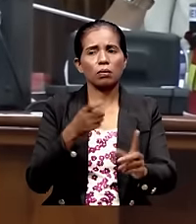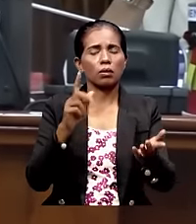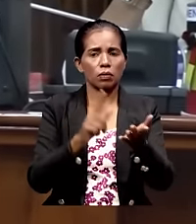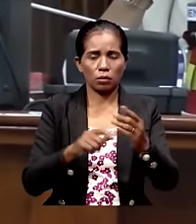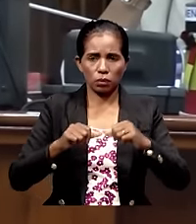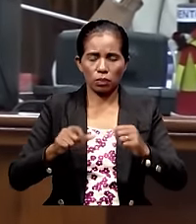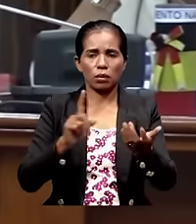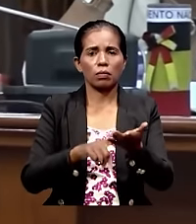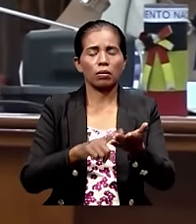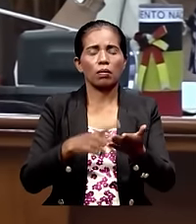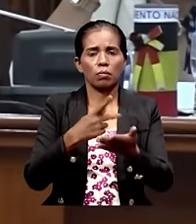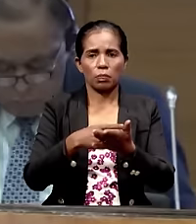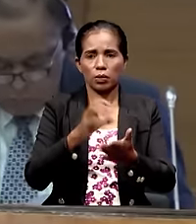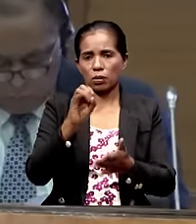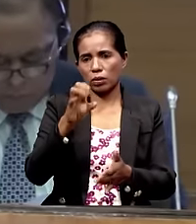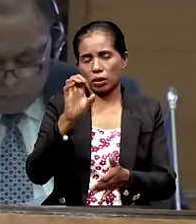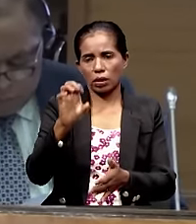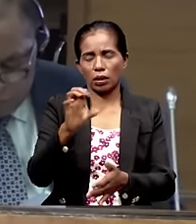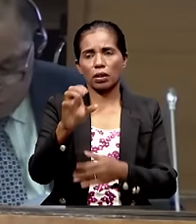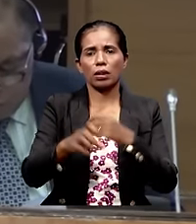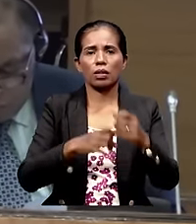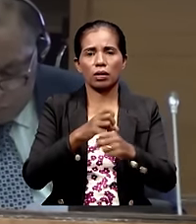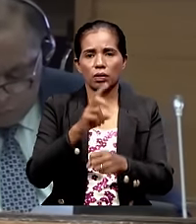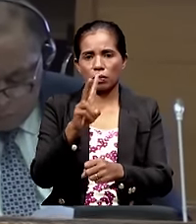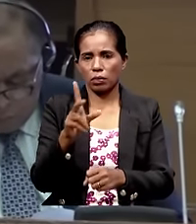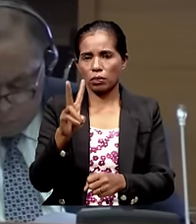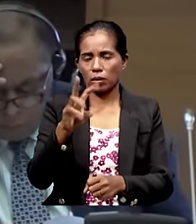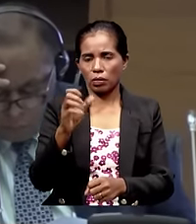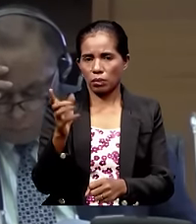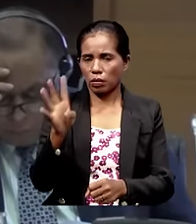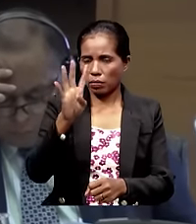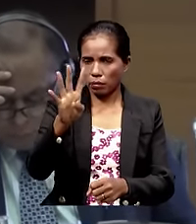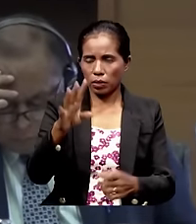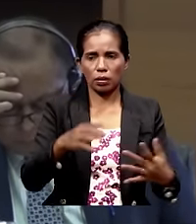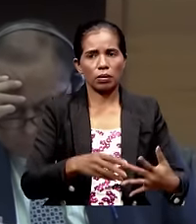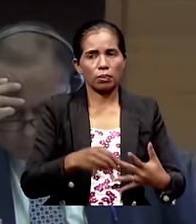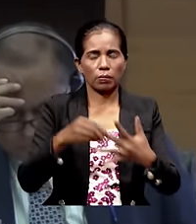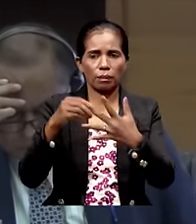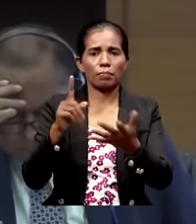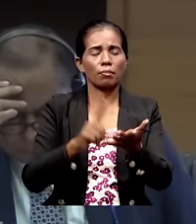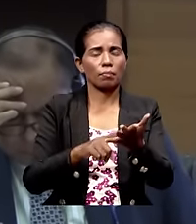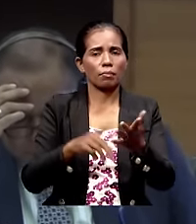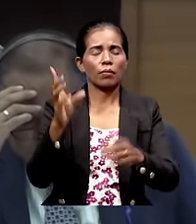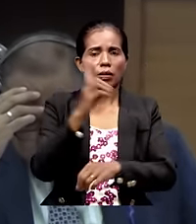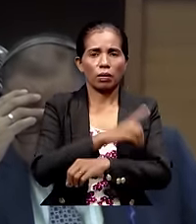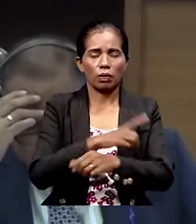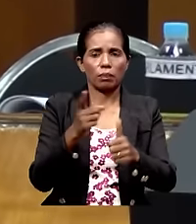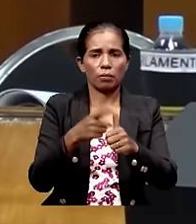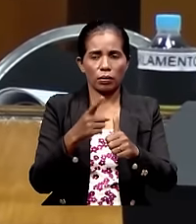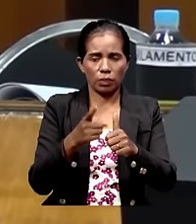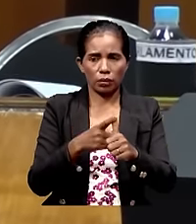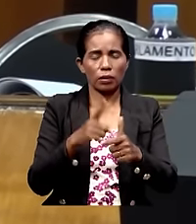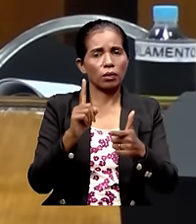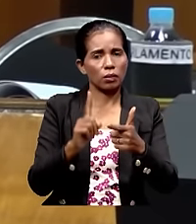halo debate proposta orçamento geral estado, batinang Rio Roro Resinghat nian, ia especialidade. Debate baloron daruak ne, hahu halo